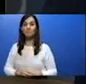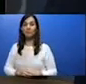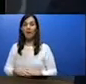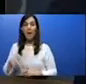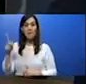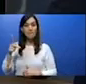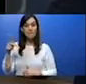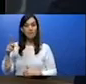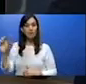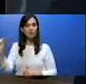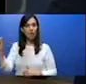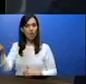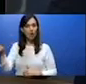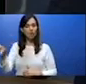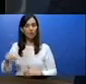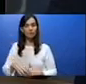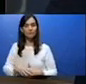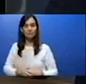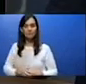9.